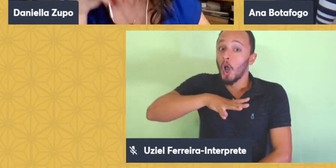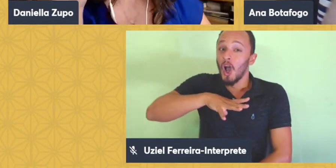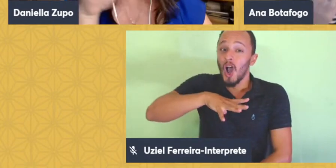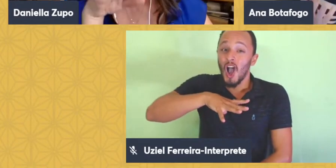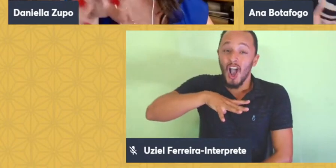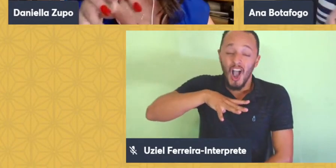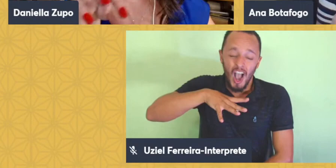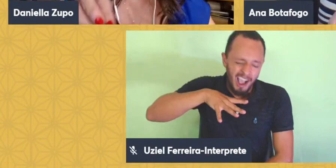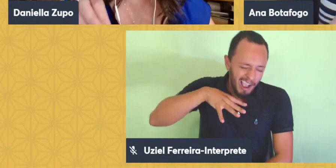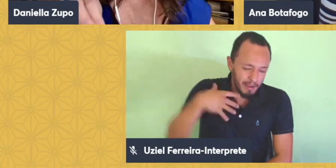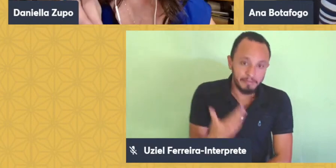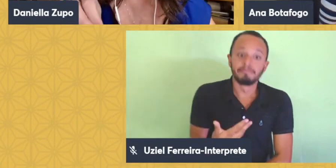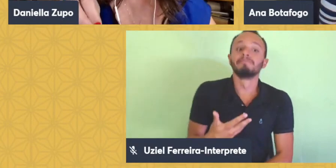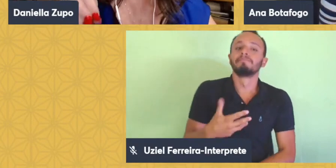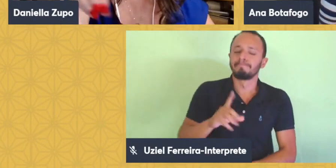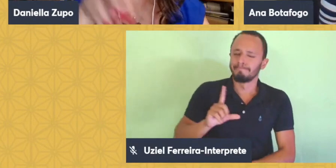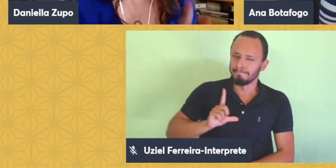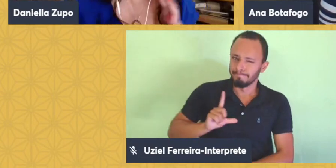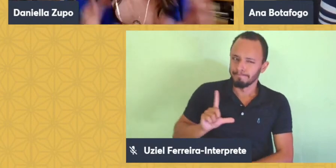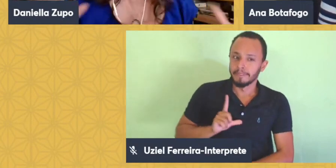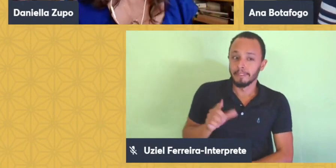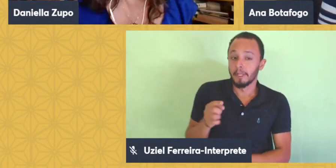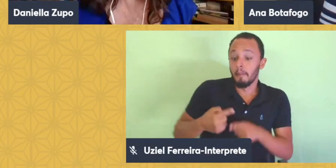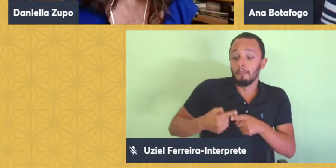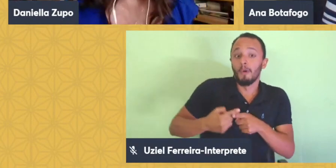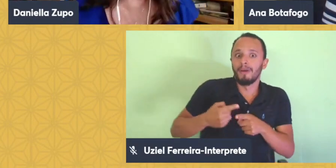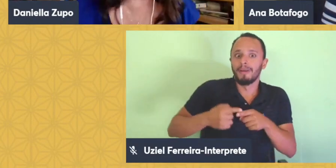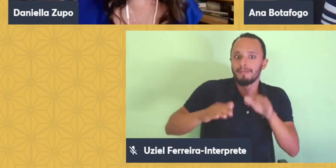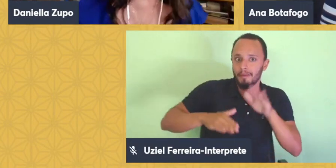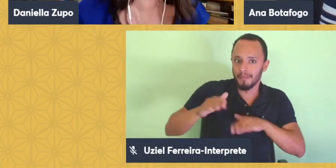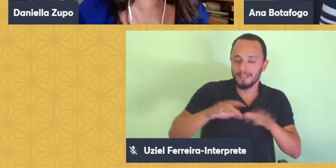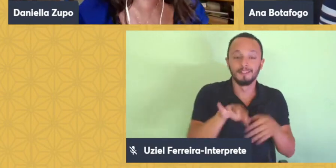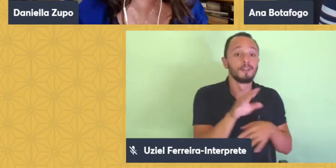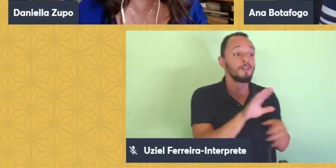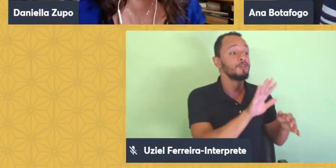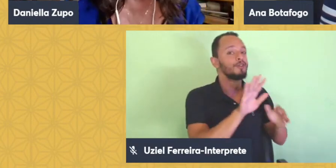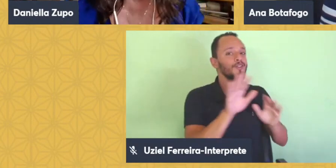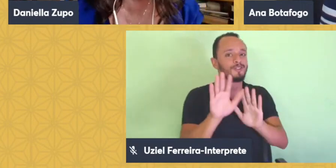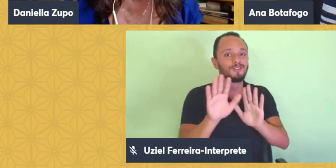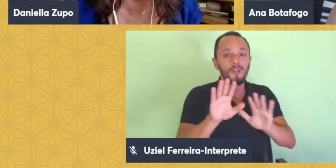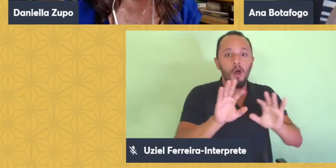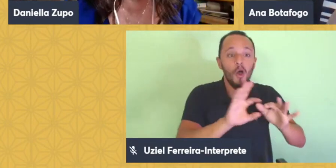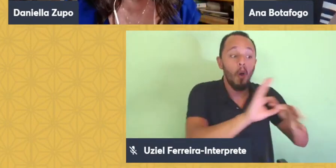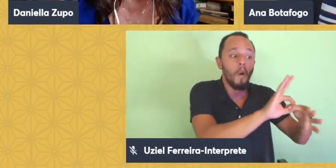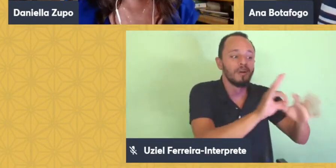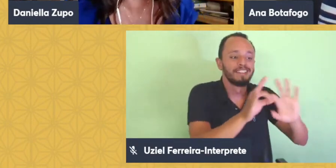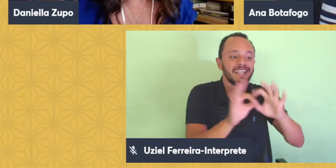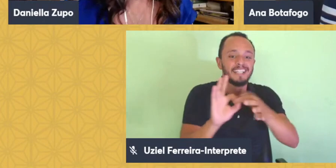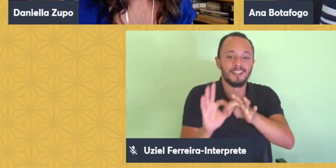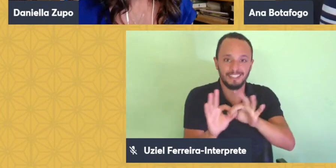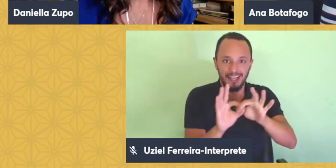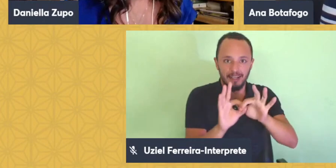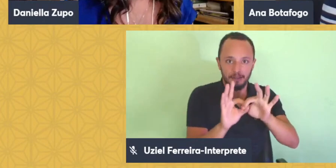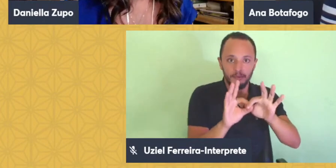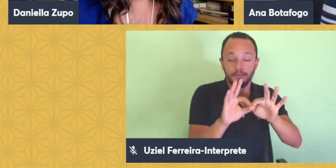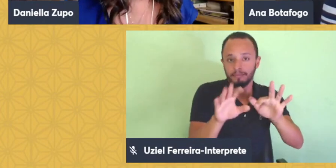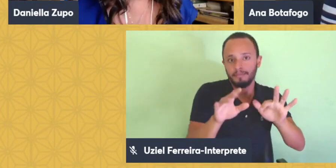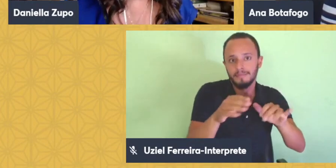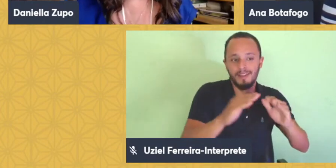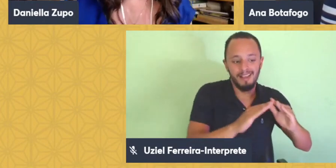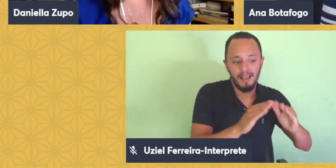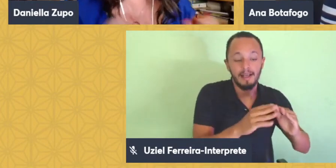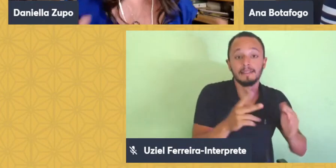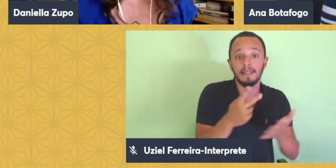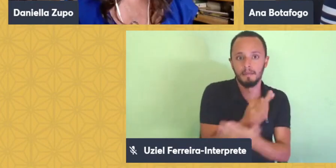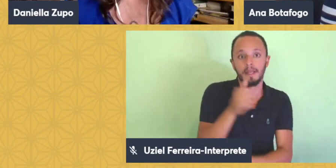e vou falar por mim muitas é só contextualizando aqui anda por quê e em caso alguém não tenha se tenha perdido essa notícia né A